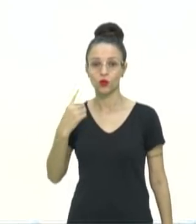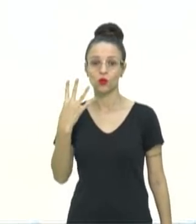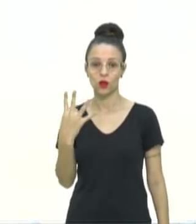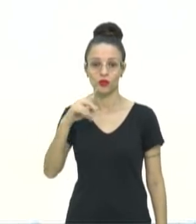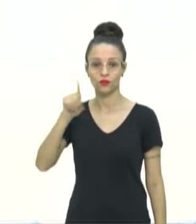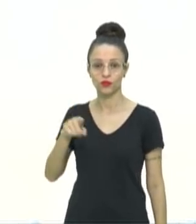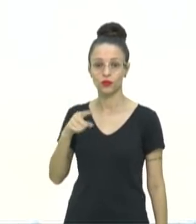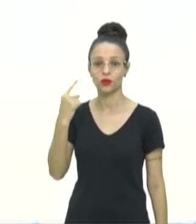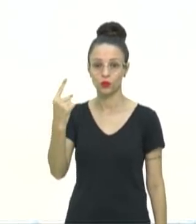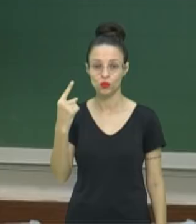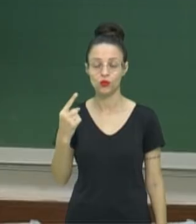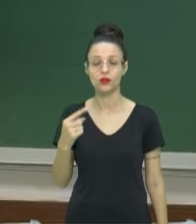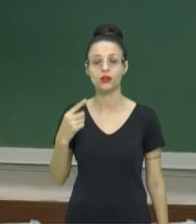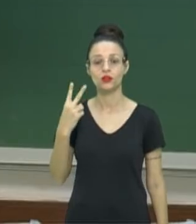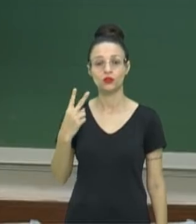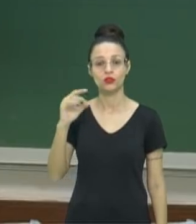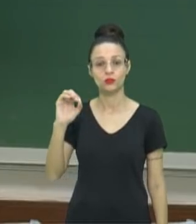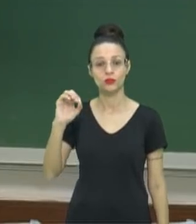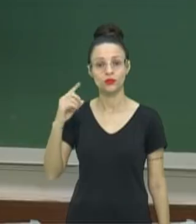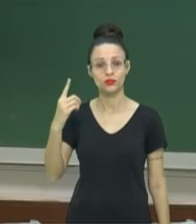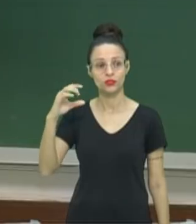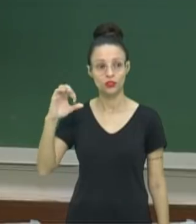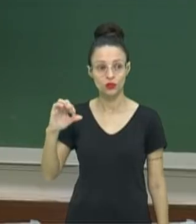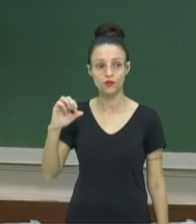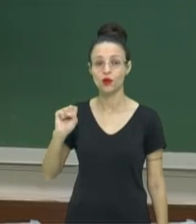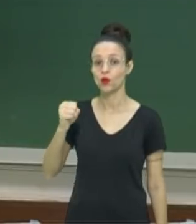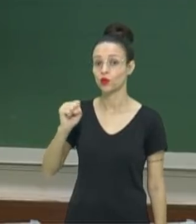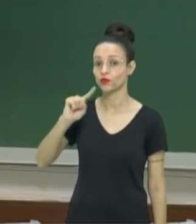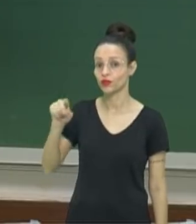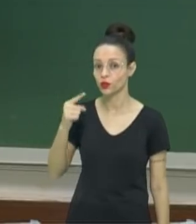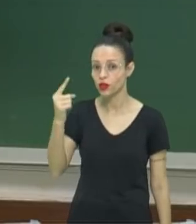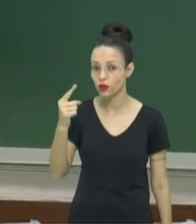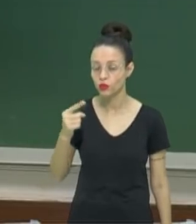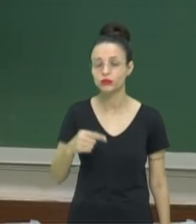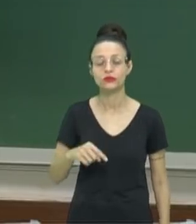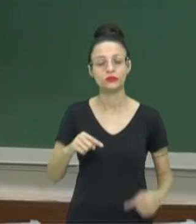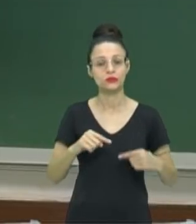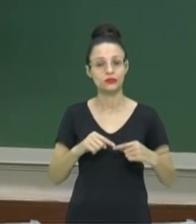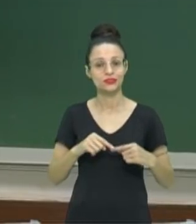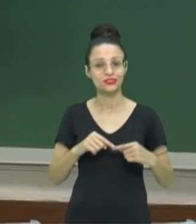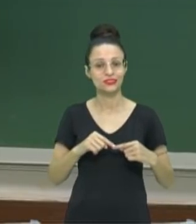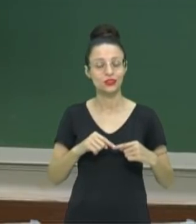ali, 8,1% a taxa de desempregados, ou seja, cada 100